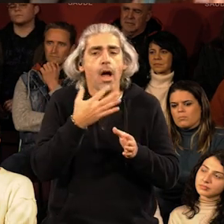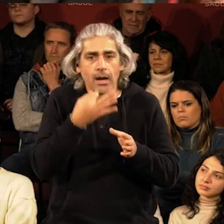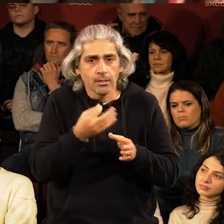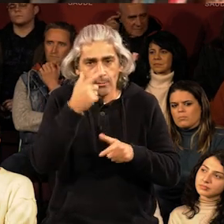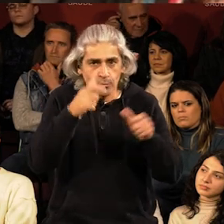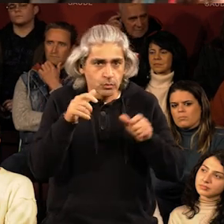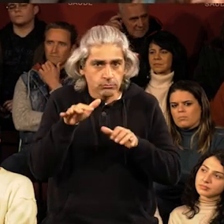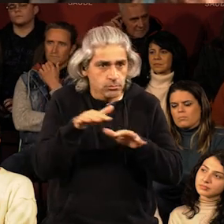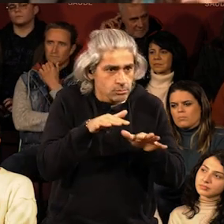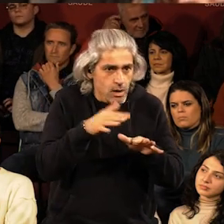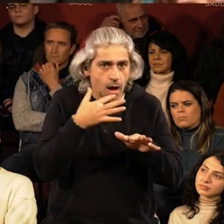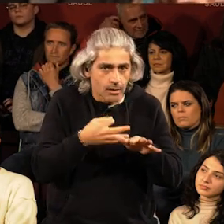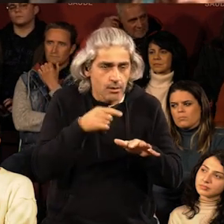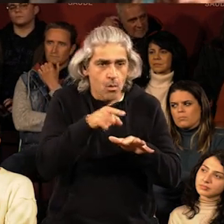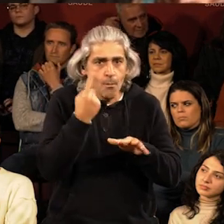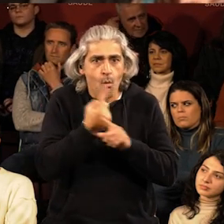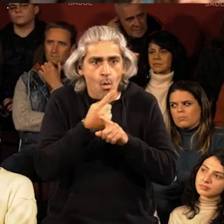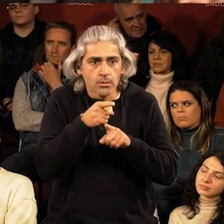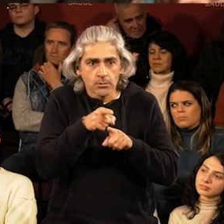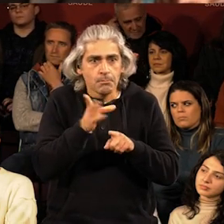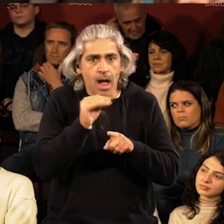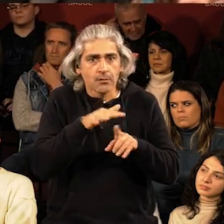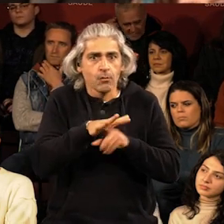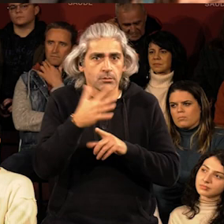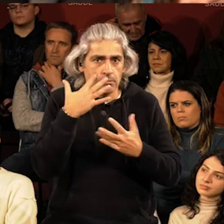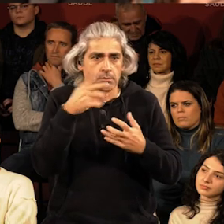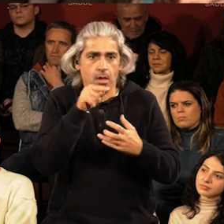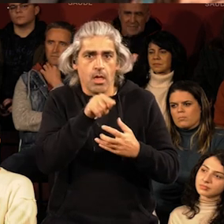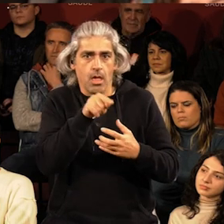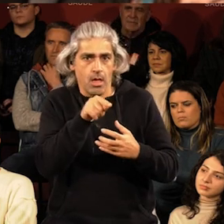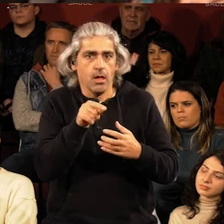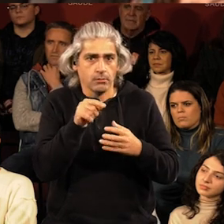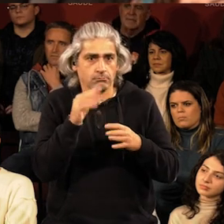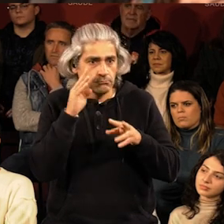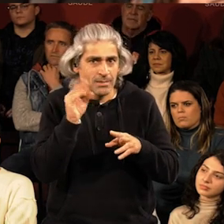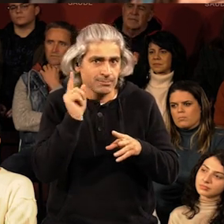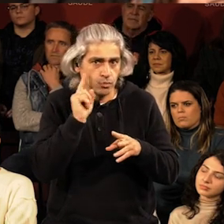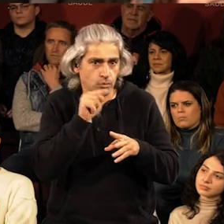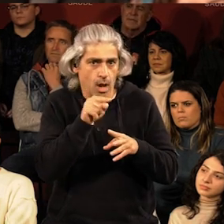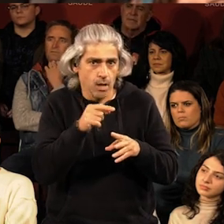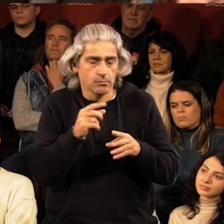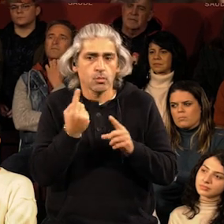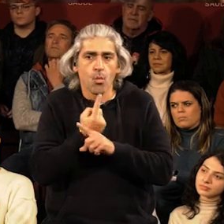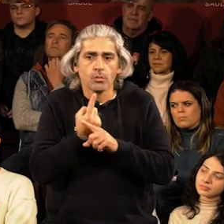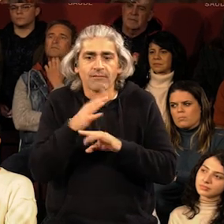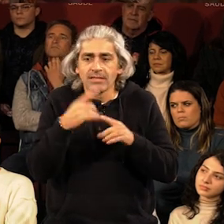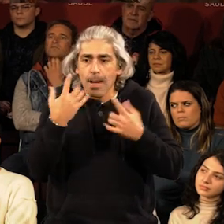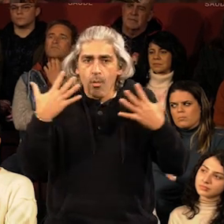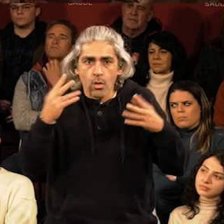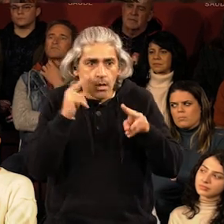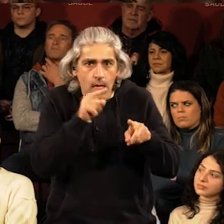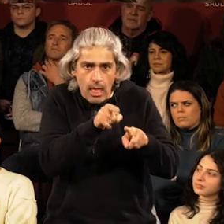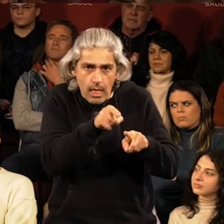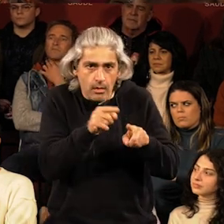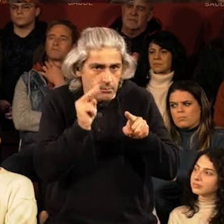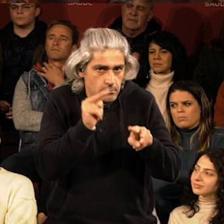determinado fator que tem muito mais influência e muito mais importância na realização de um ato do que